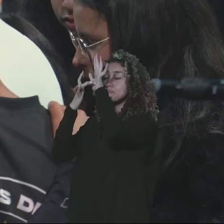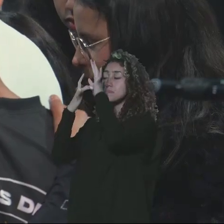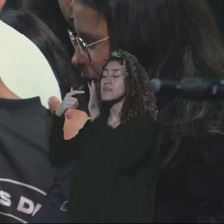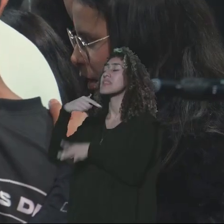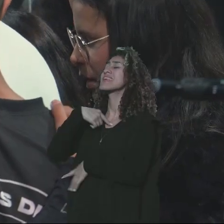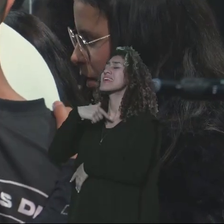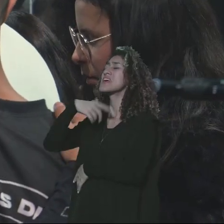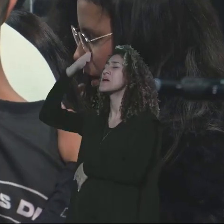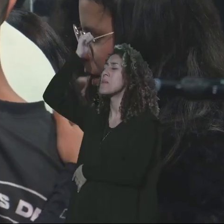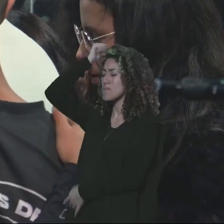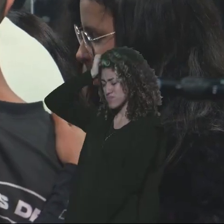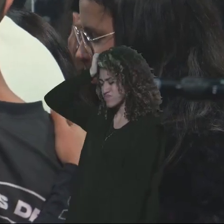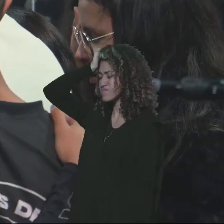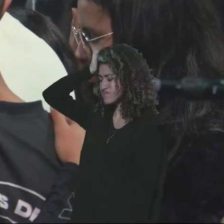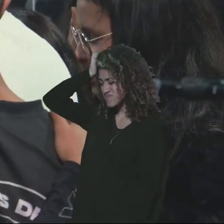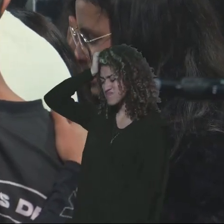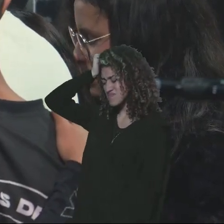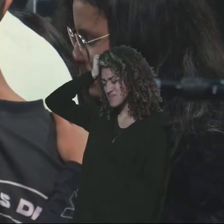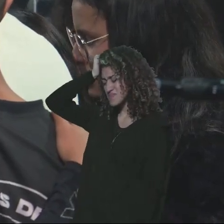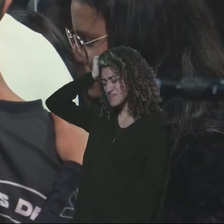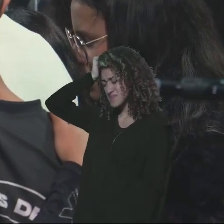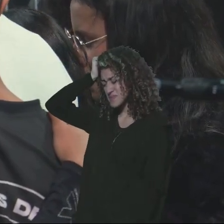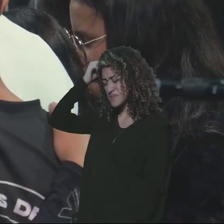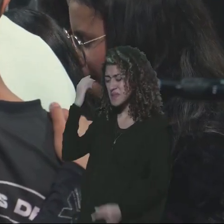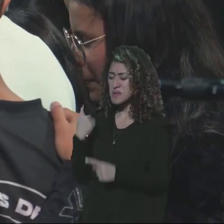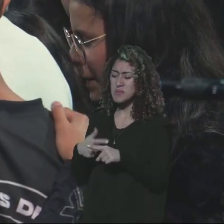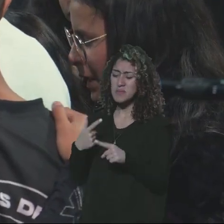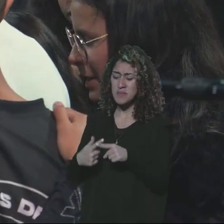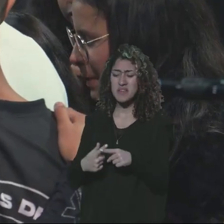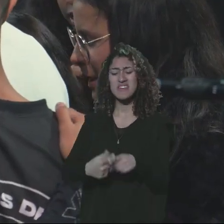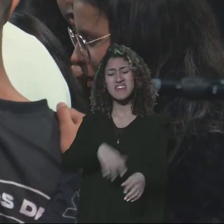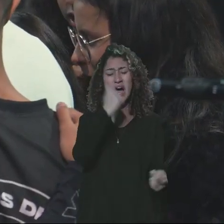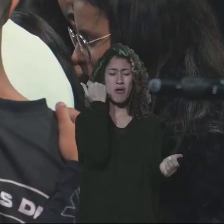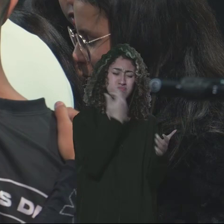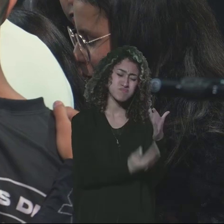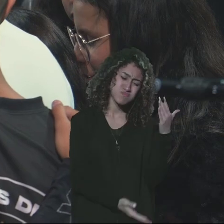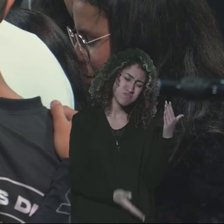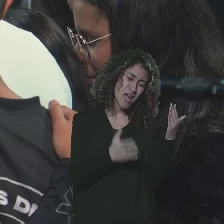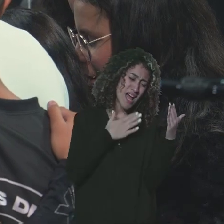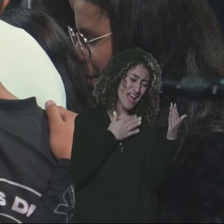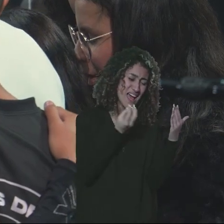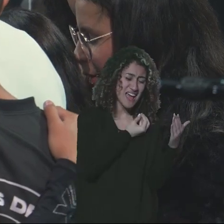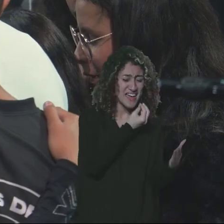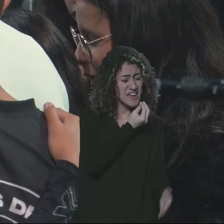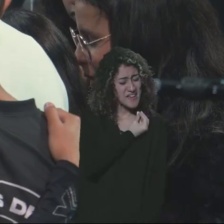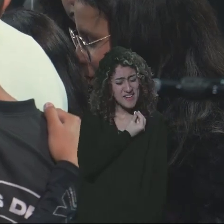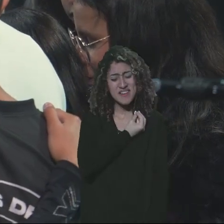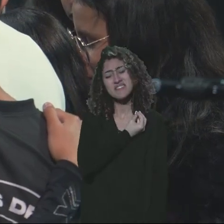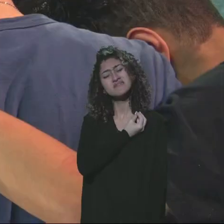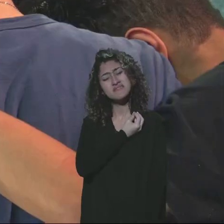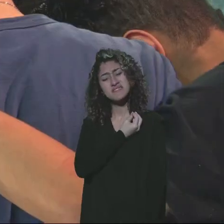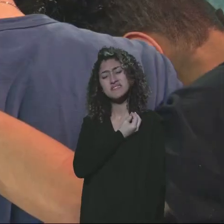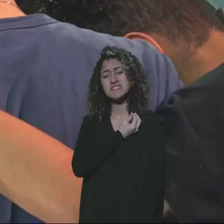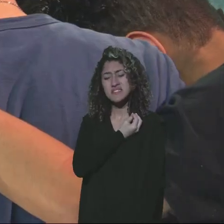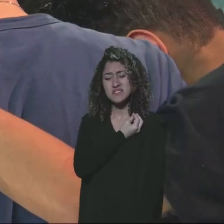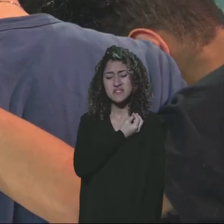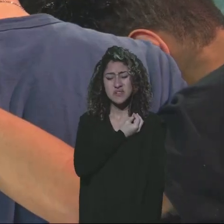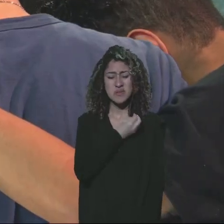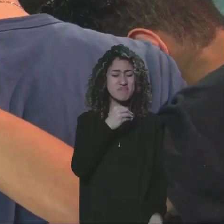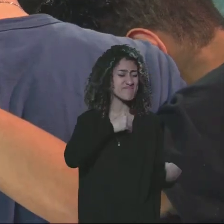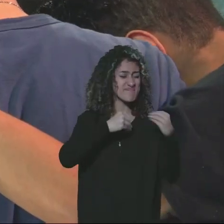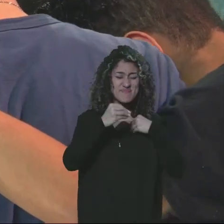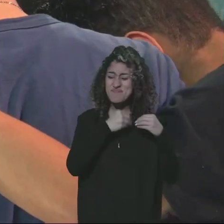eu me arrependo por ter desperdiçado a minha vida com